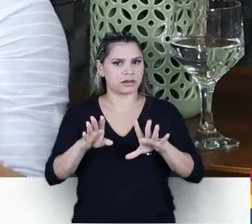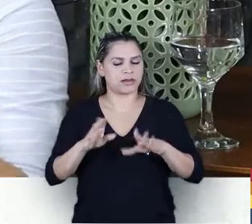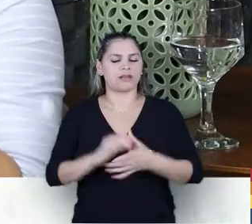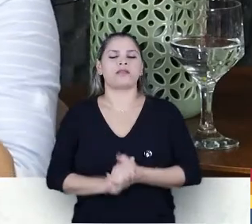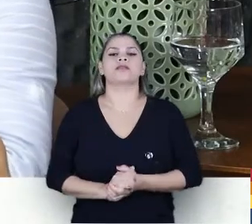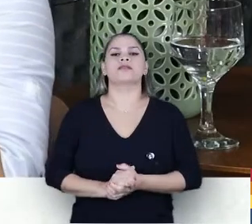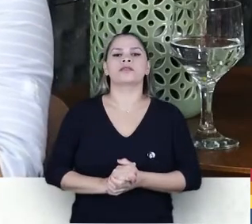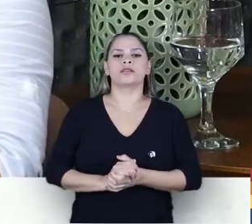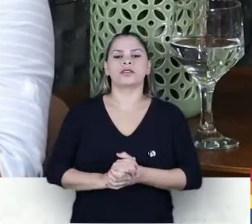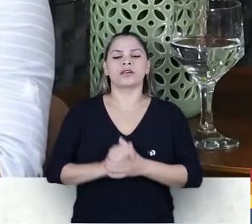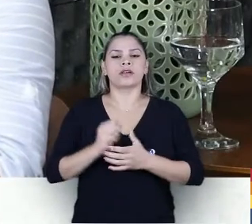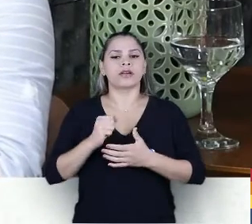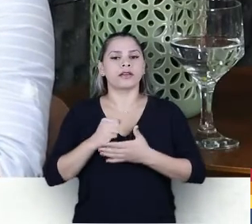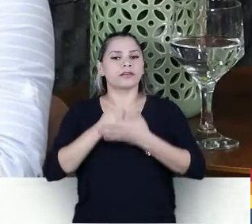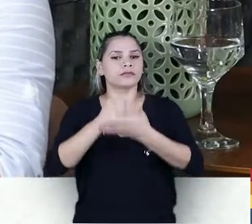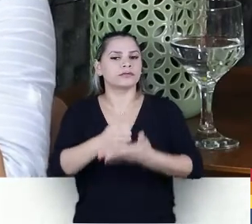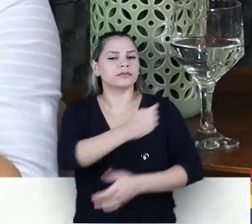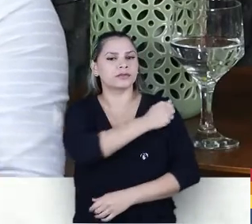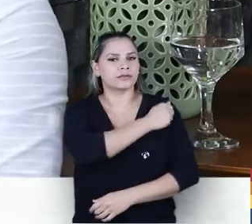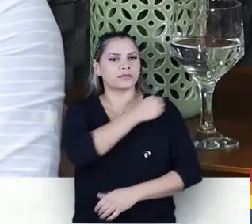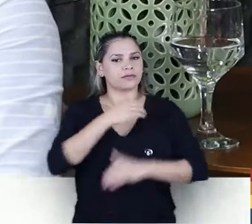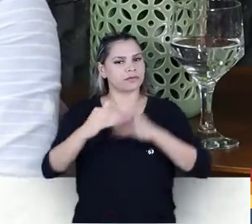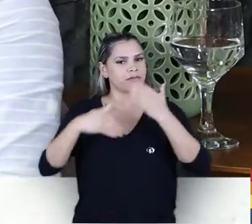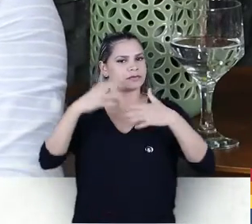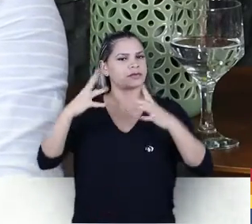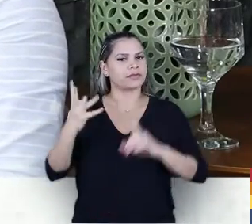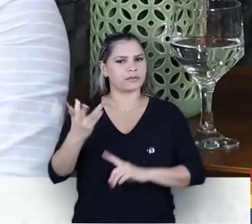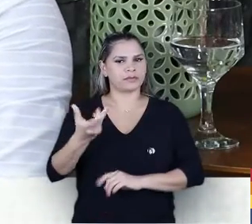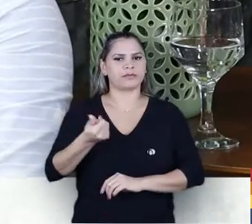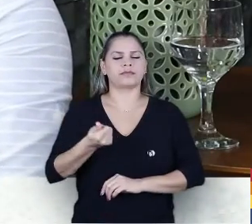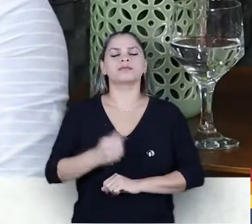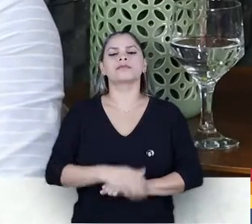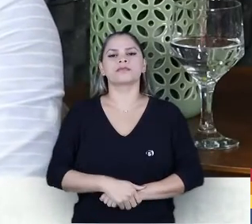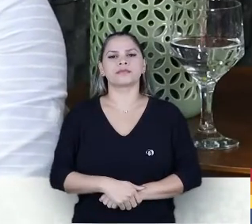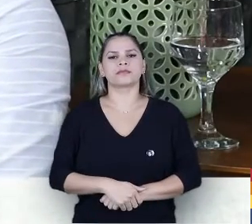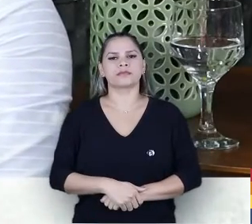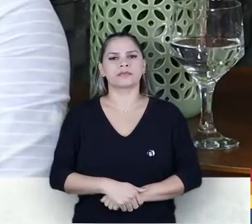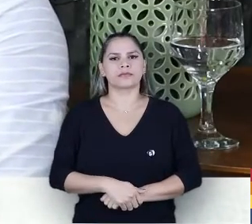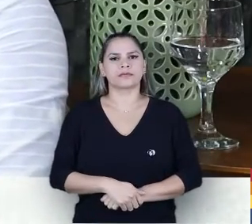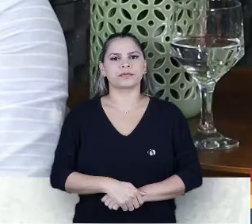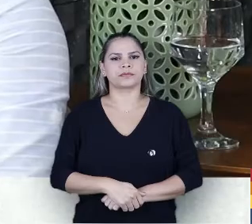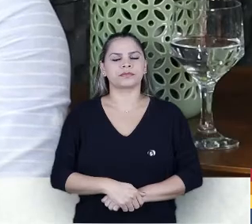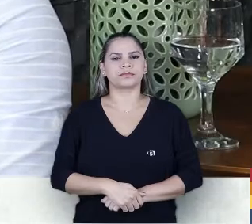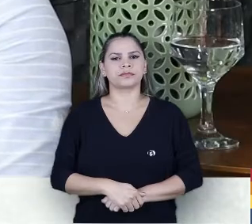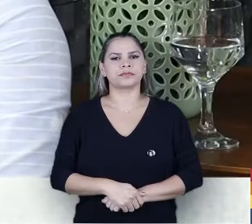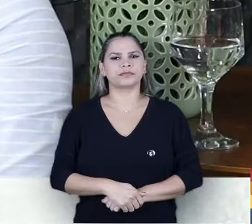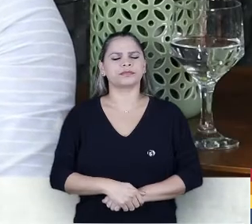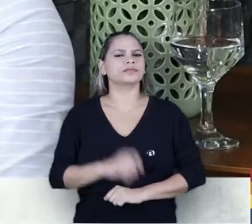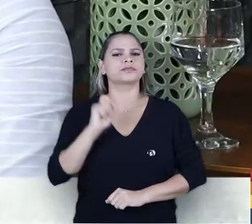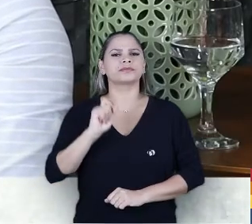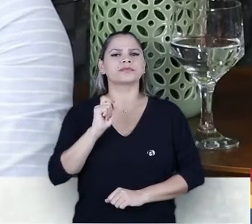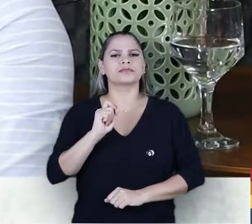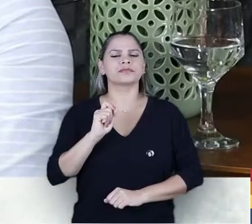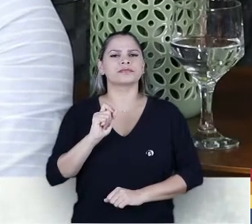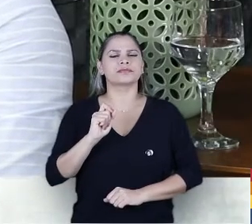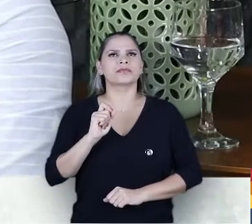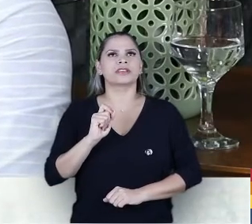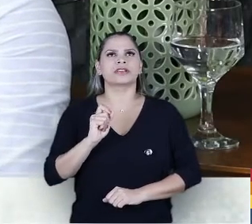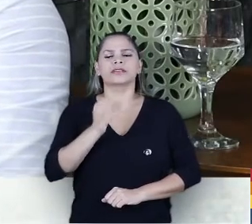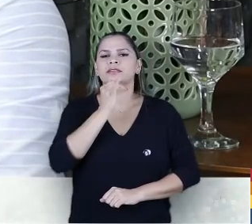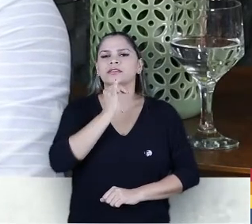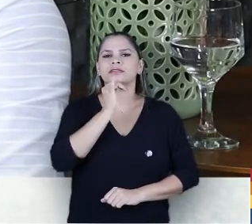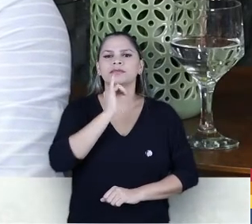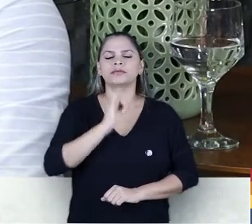exemplo, tem um exemplo para falar para vocês, de um projeto que foi feito na minha escola, está sendo